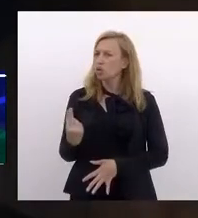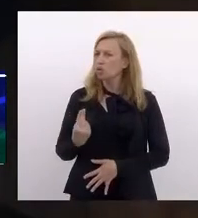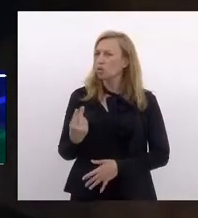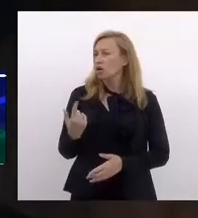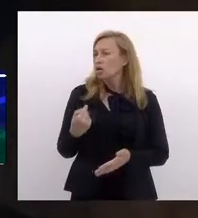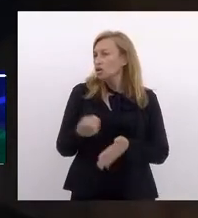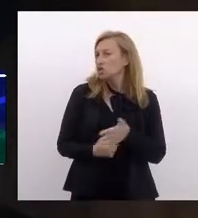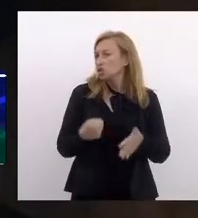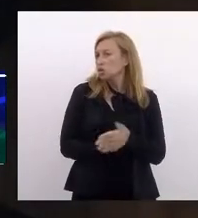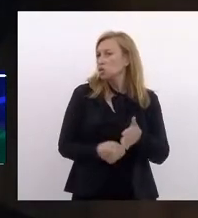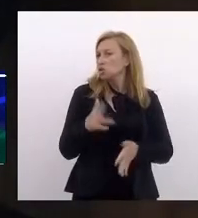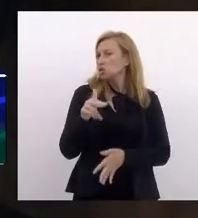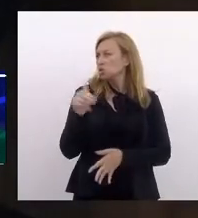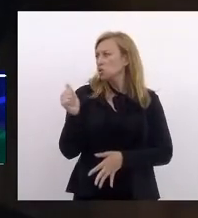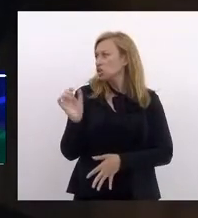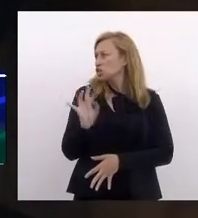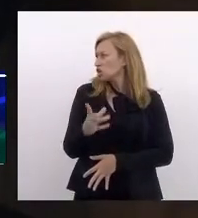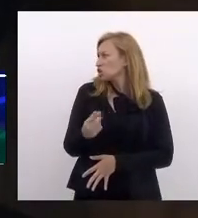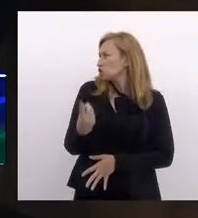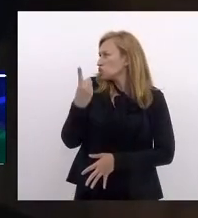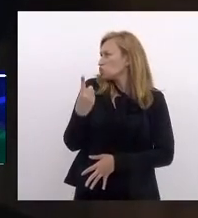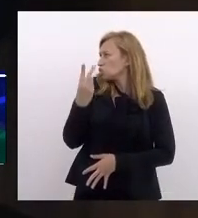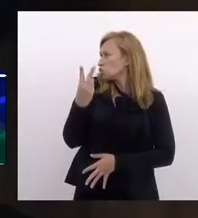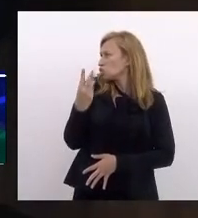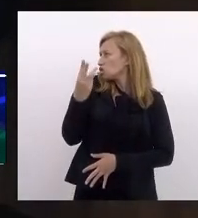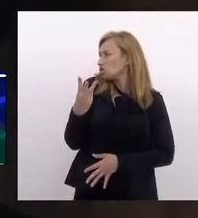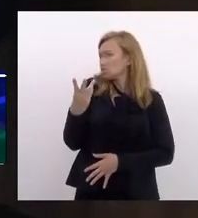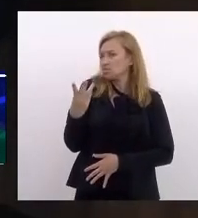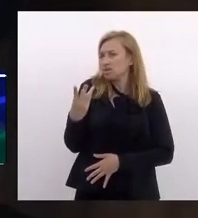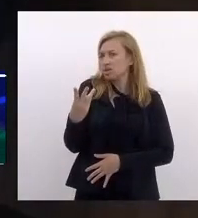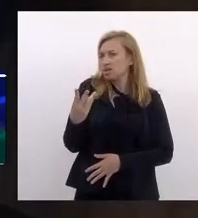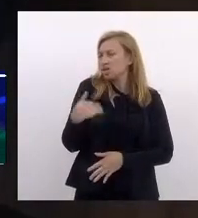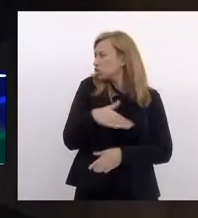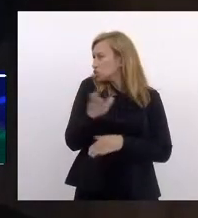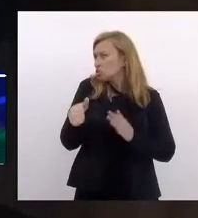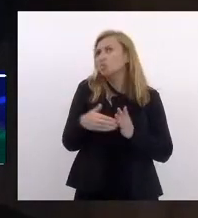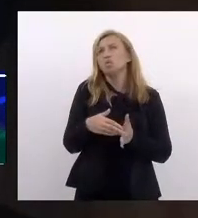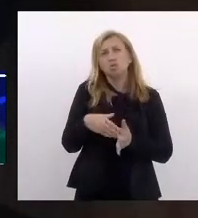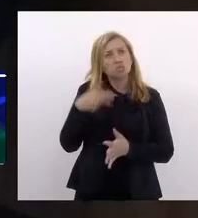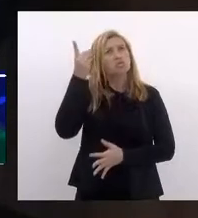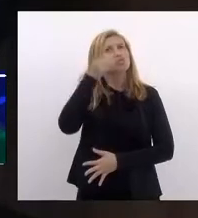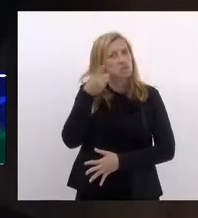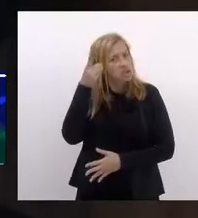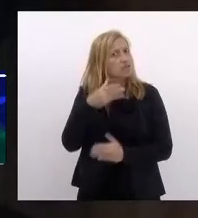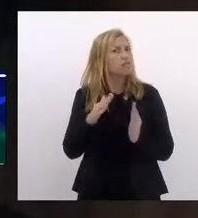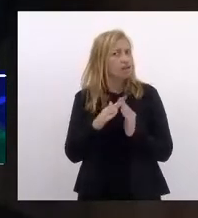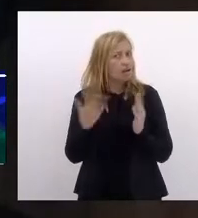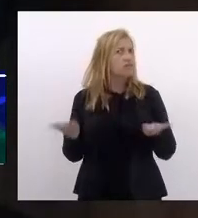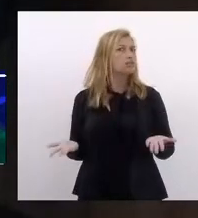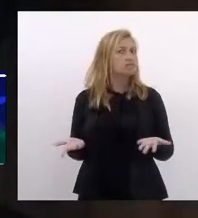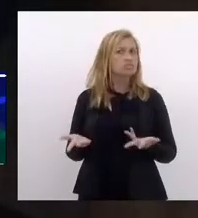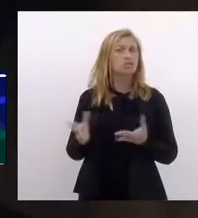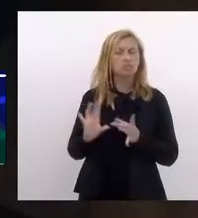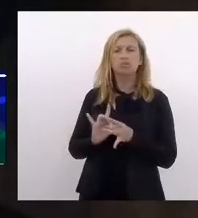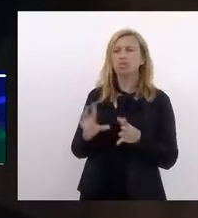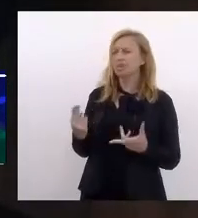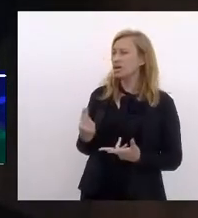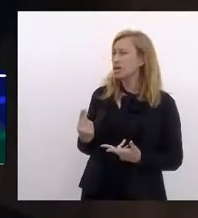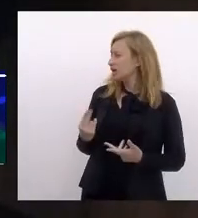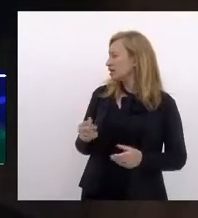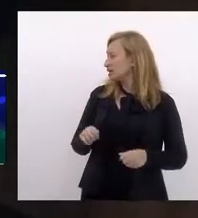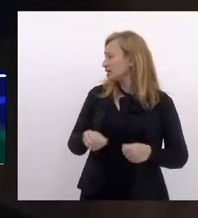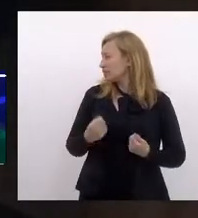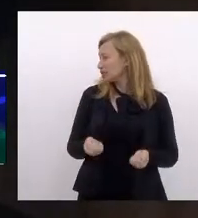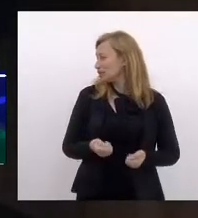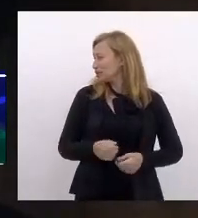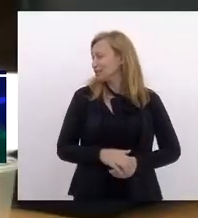essa luta nunca é só de três, só de dois. Essa luta são de todos os deputados da casa, então acho que tem que dar para todo mundo. Da minha